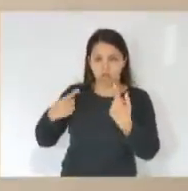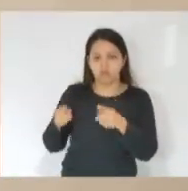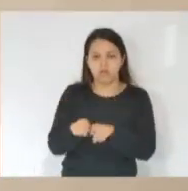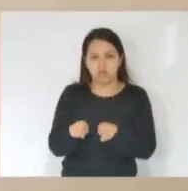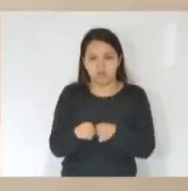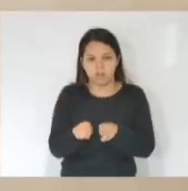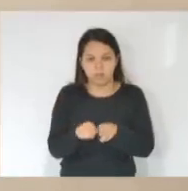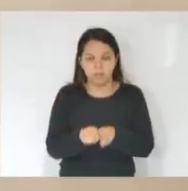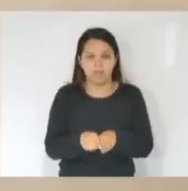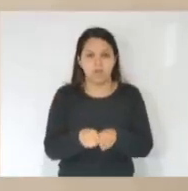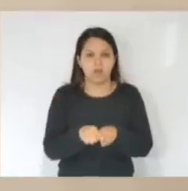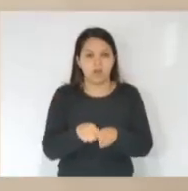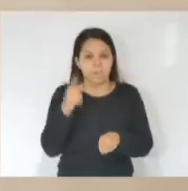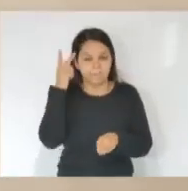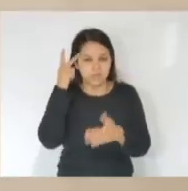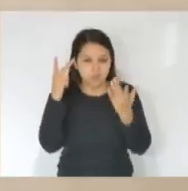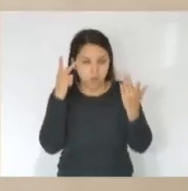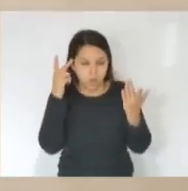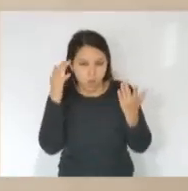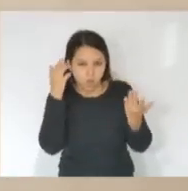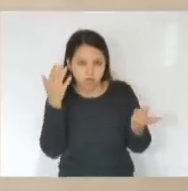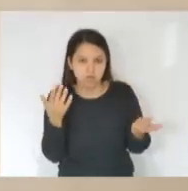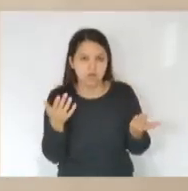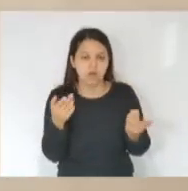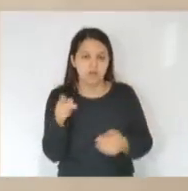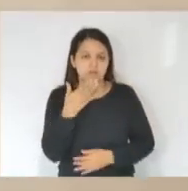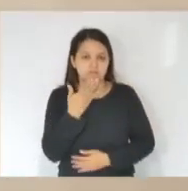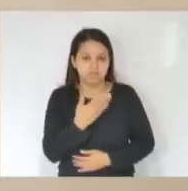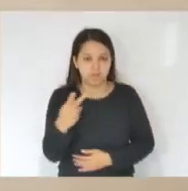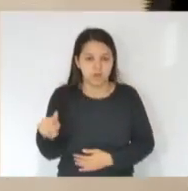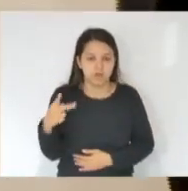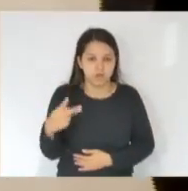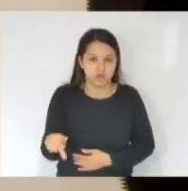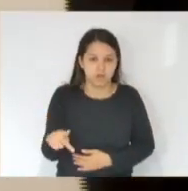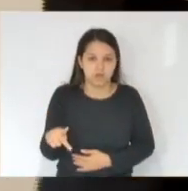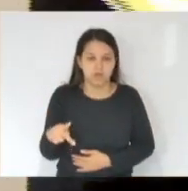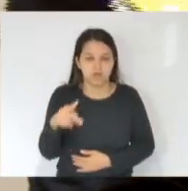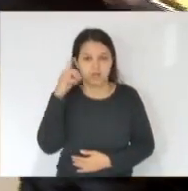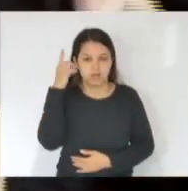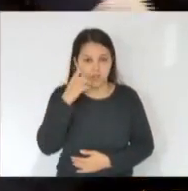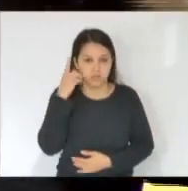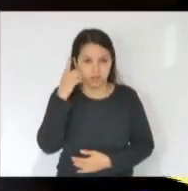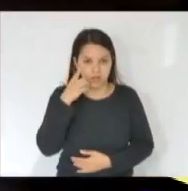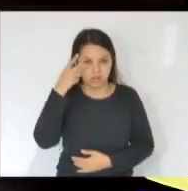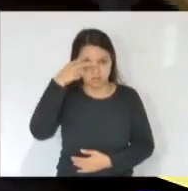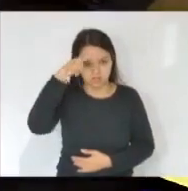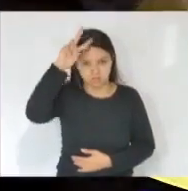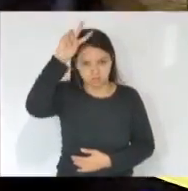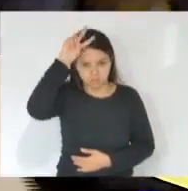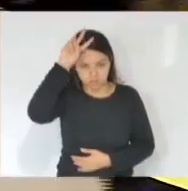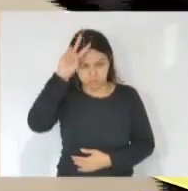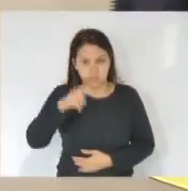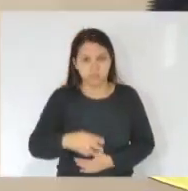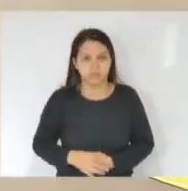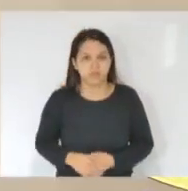requerimento do deputado Vicente Caropreso, com anuência dos líderes dessa Casa Legislativa.